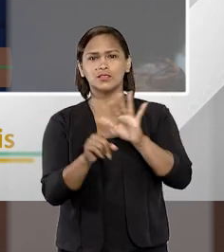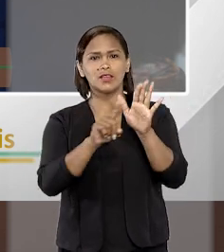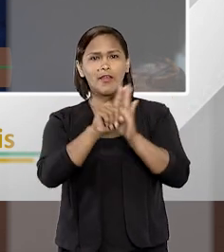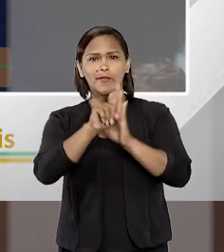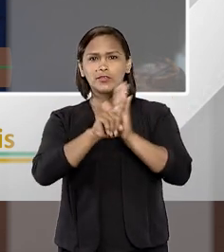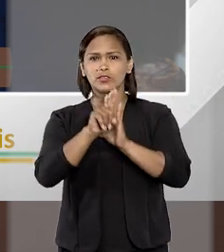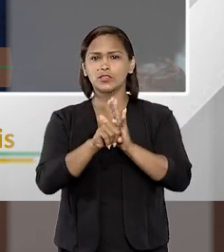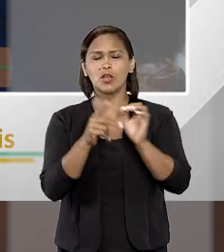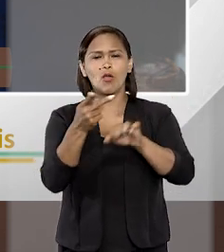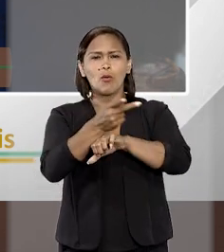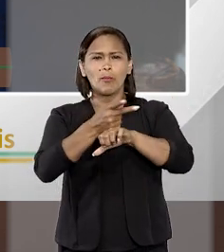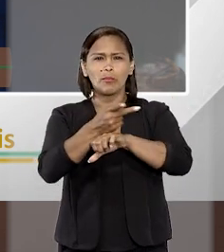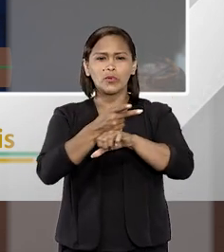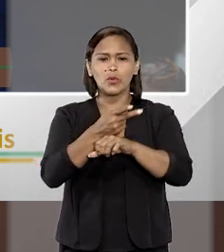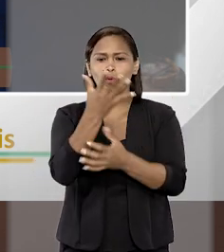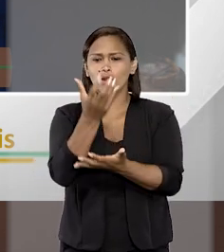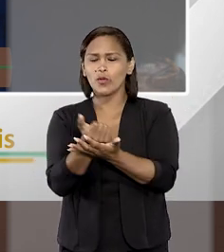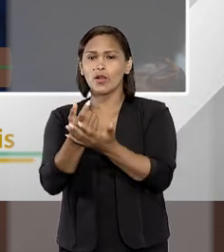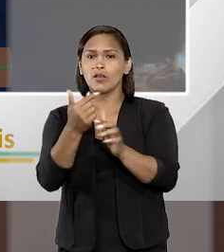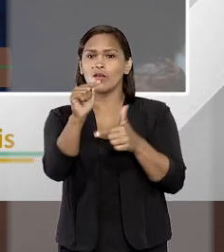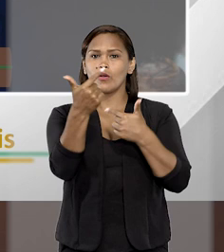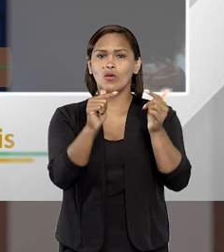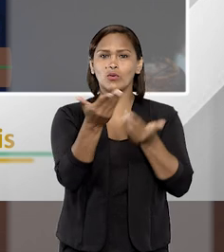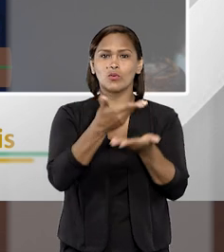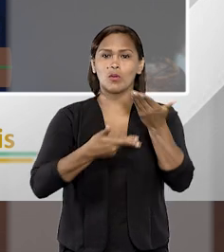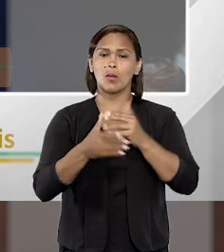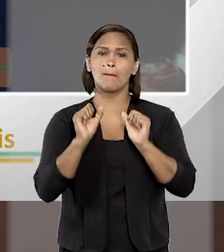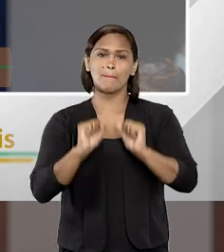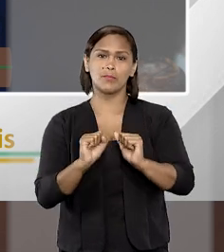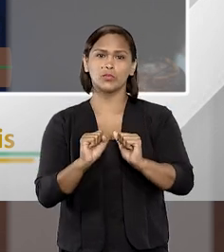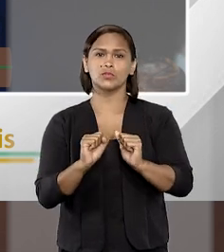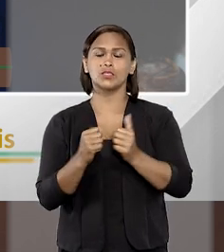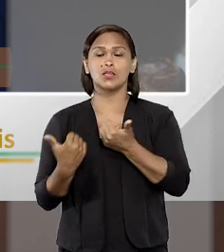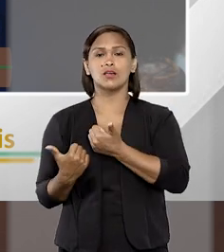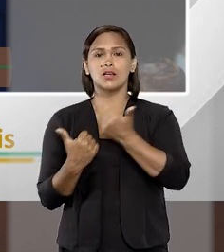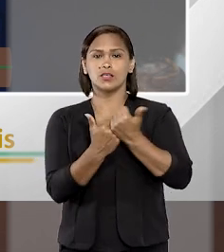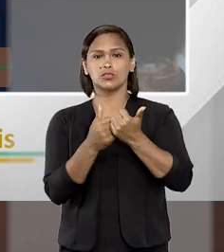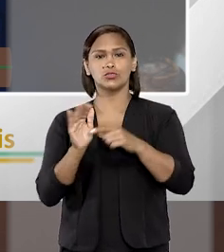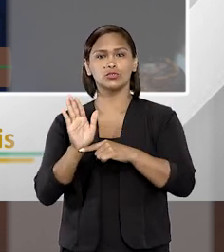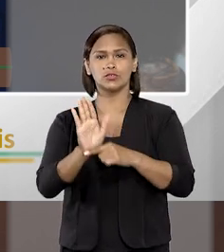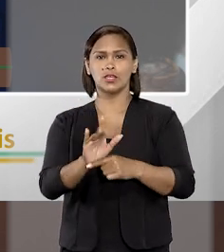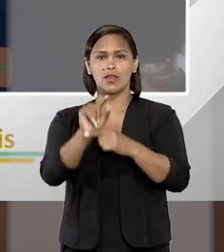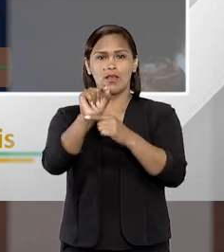investigações não procura goleiro outros elementos poderiam corroborar